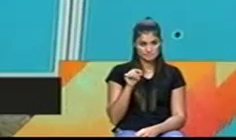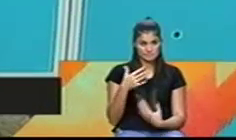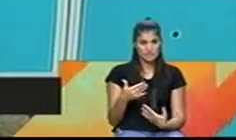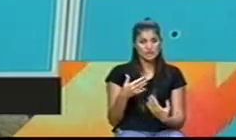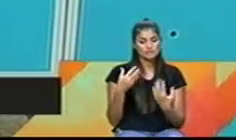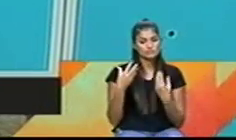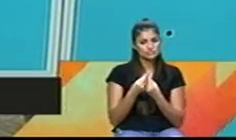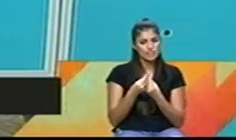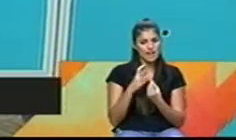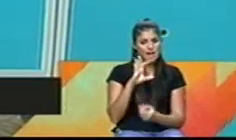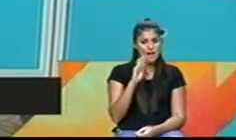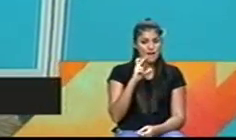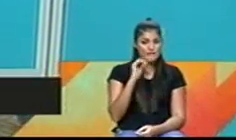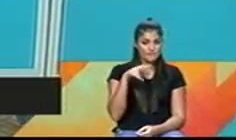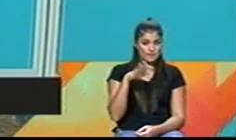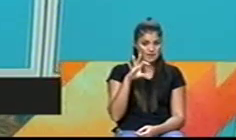a farinha.